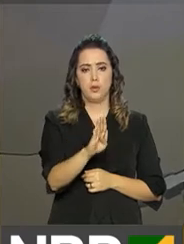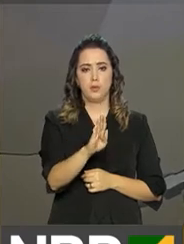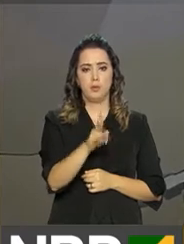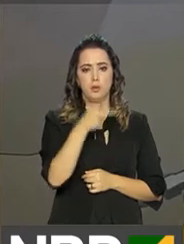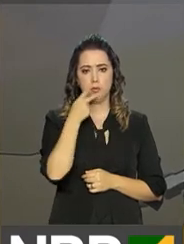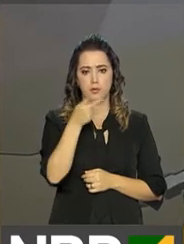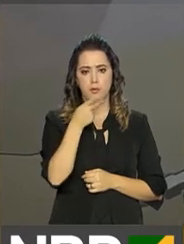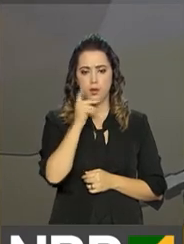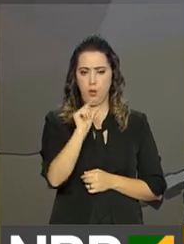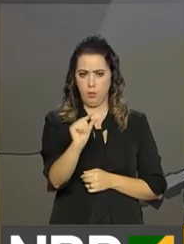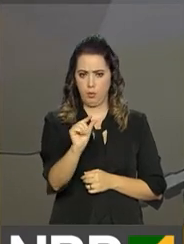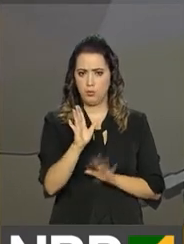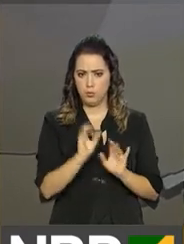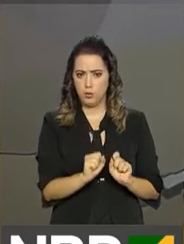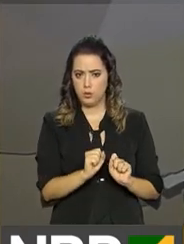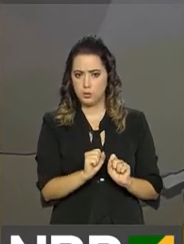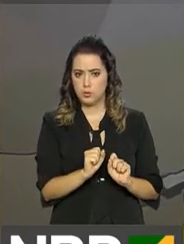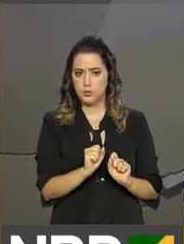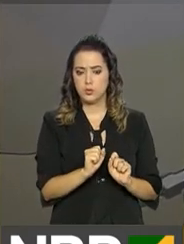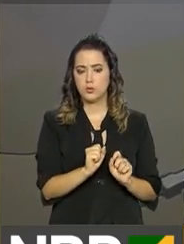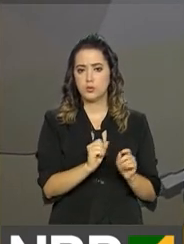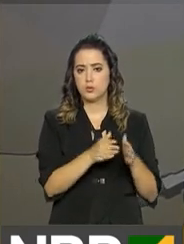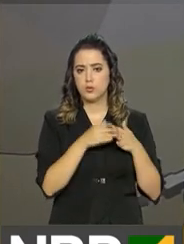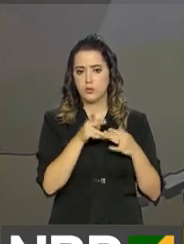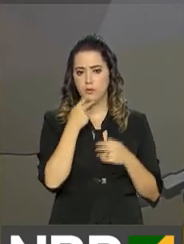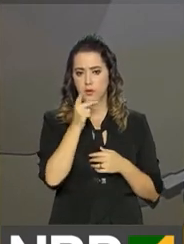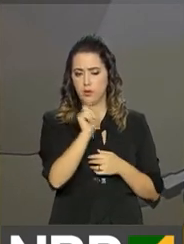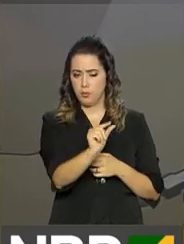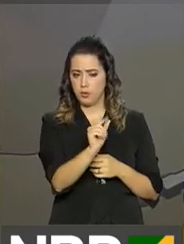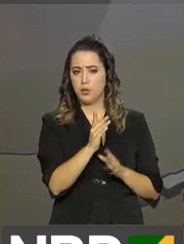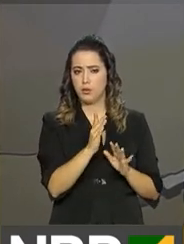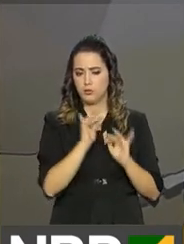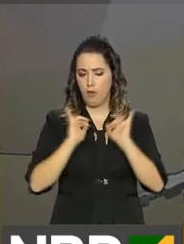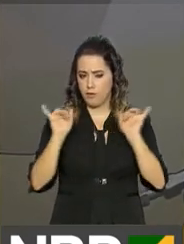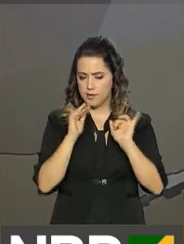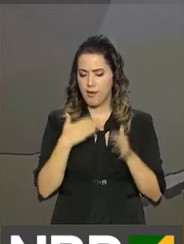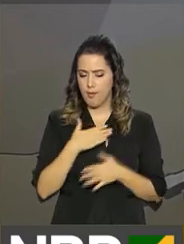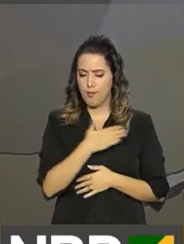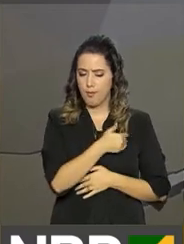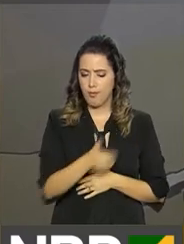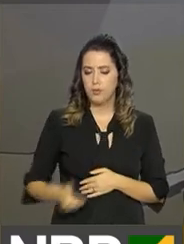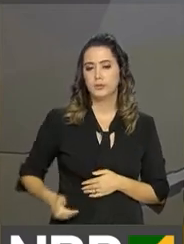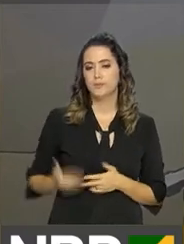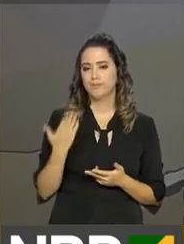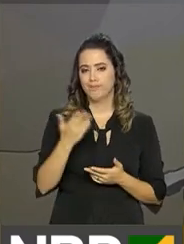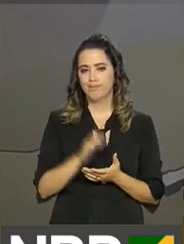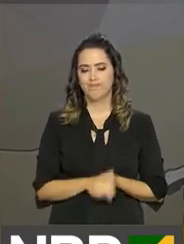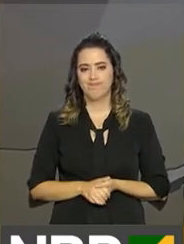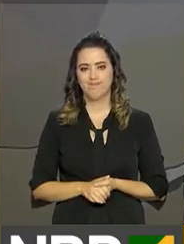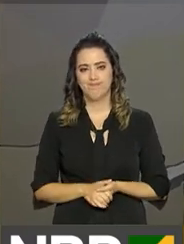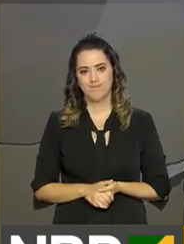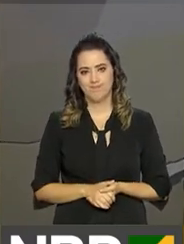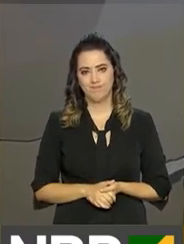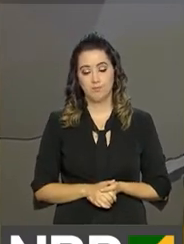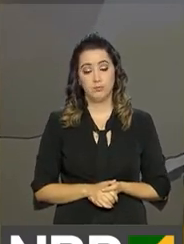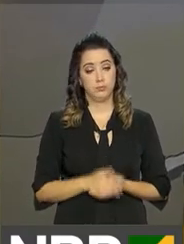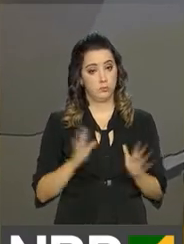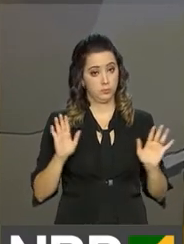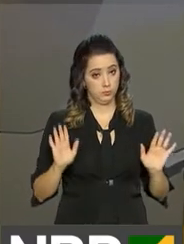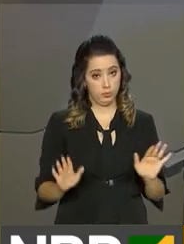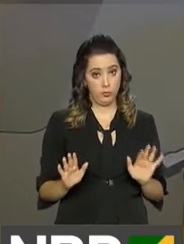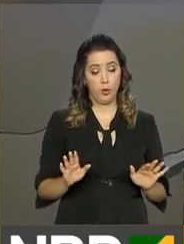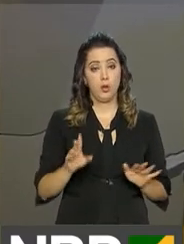dar uma palavrinha aqui? Posso, fazer propaganda do governo, né? Mas o que acontece é o seguinte: o